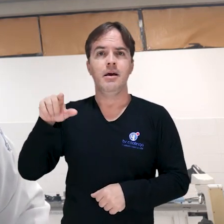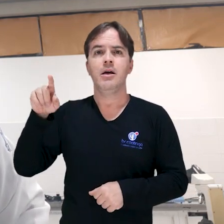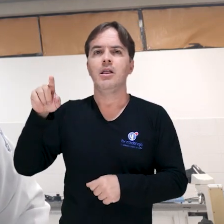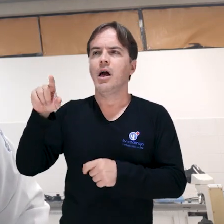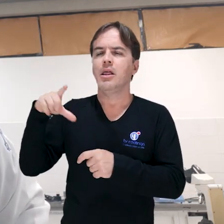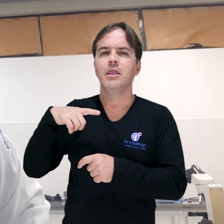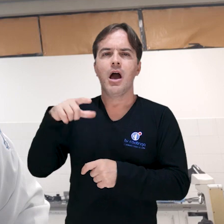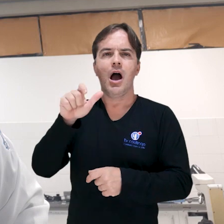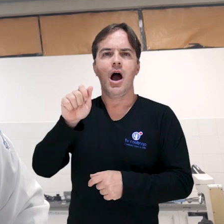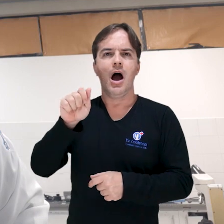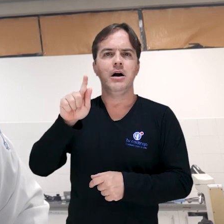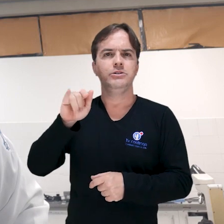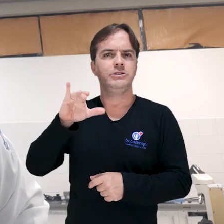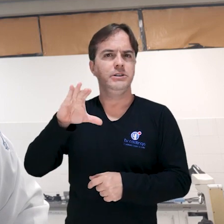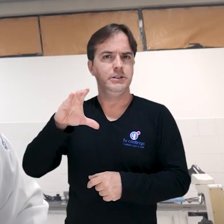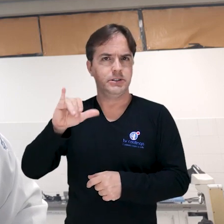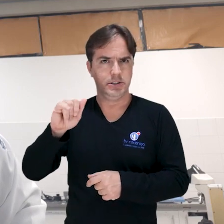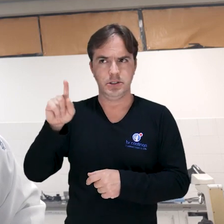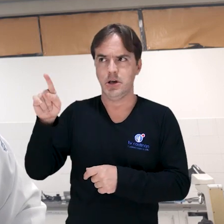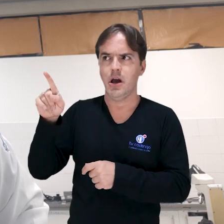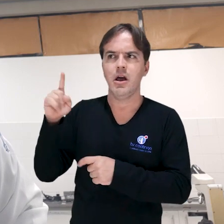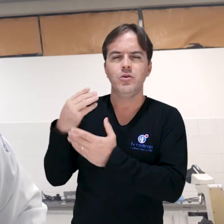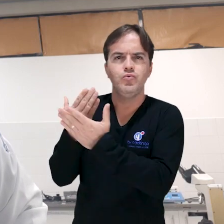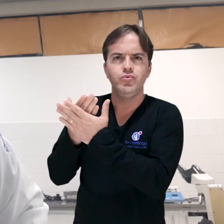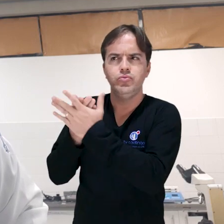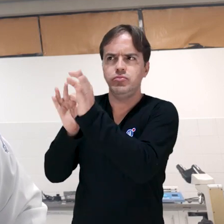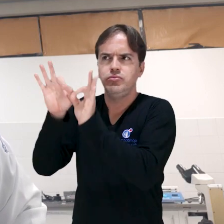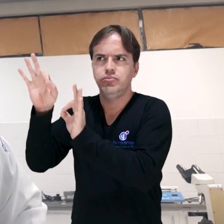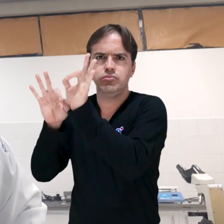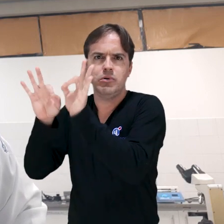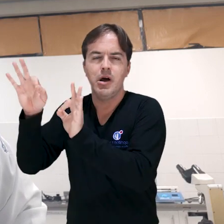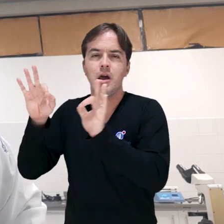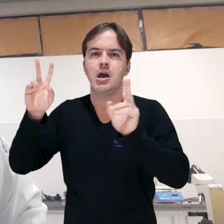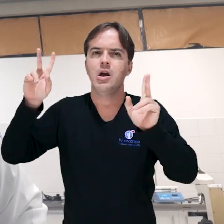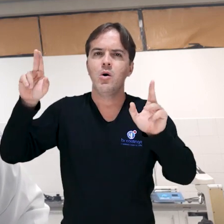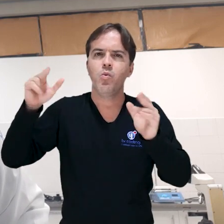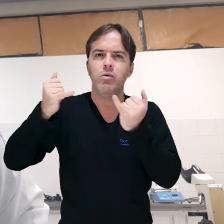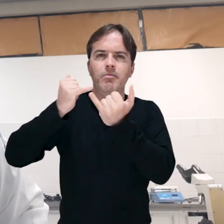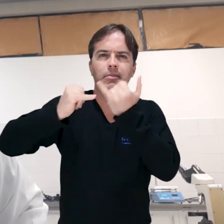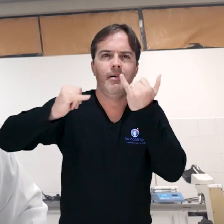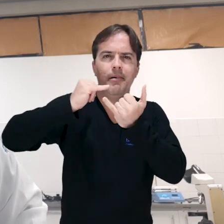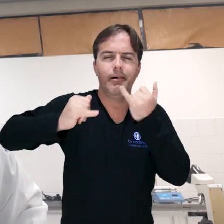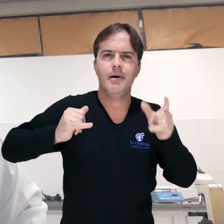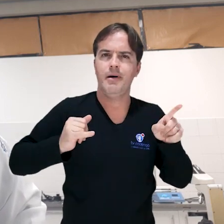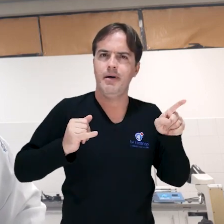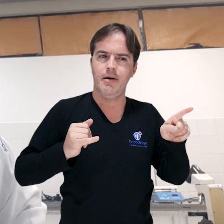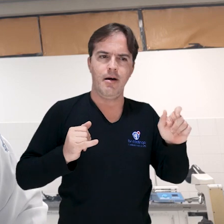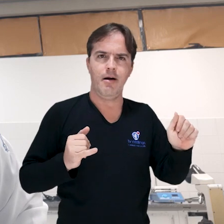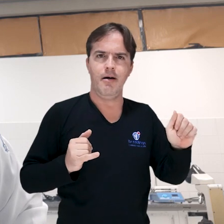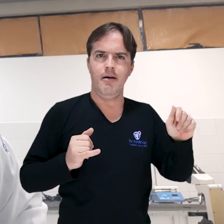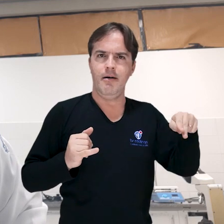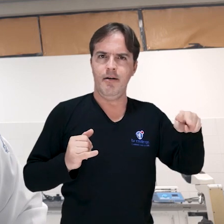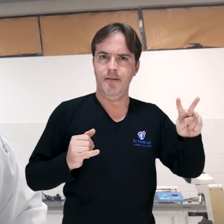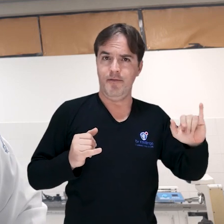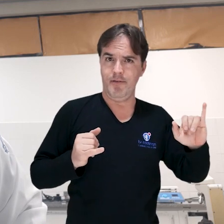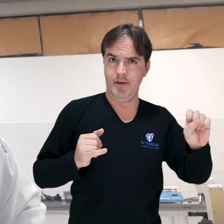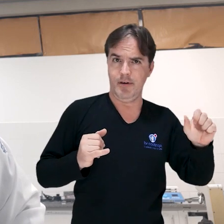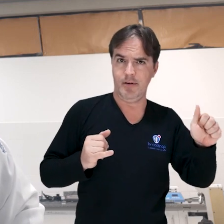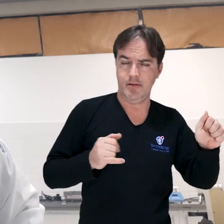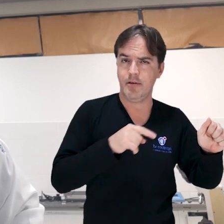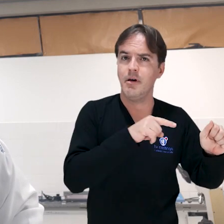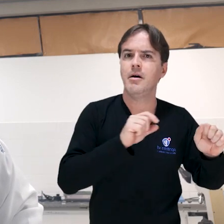e Alimentos nos Estados Unidos, ela é análoga à nossa Agência de Vigilância Sanitária, a Anvisa, aprovou o